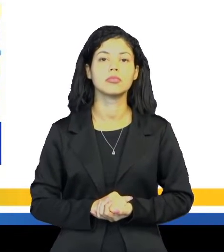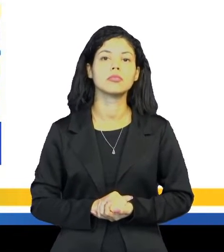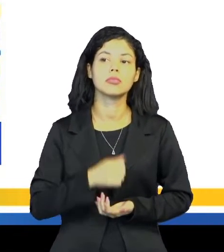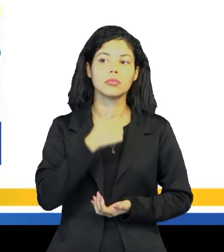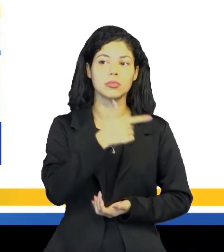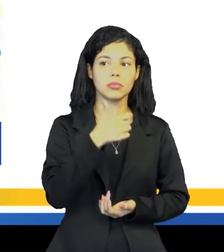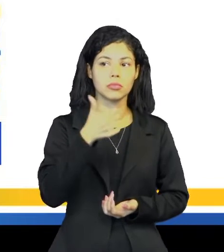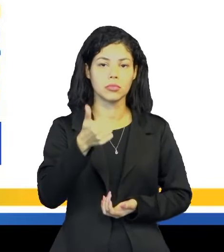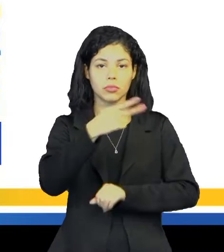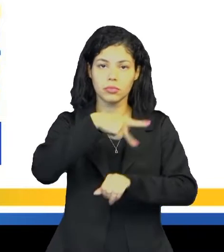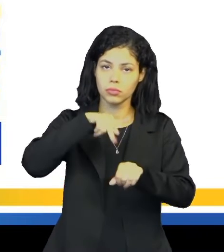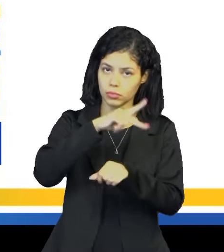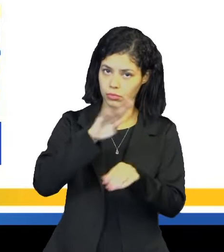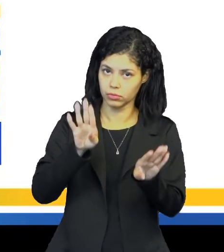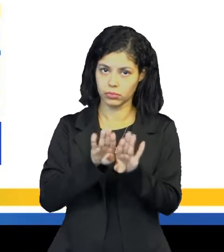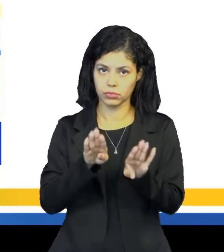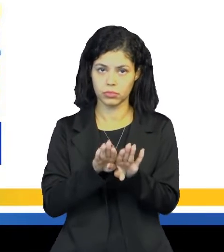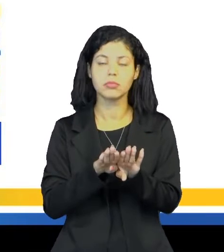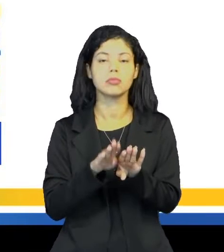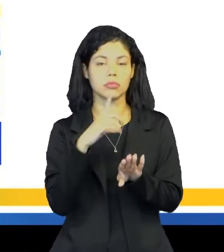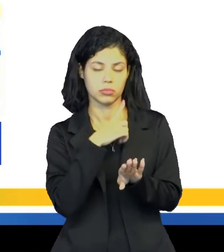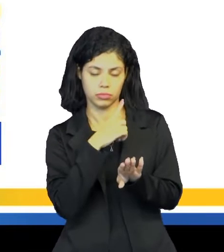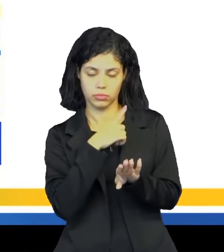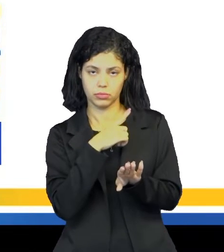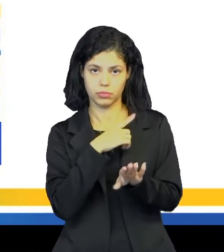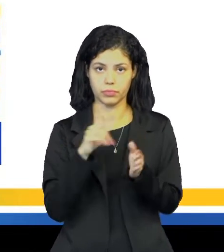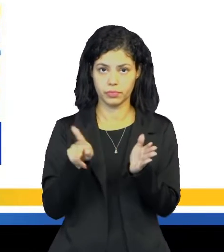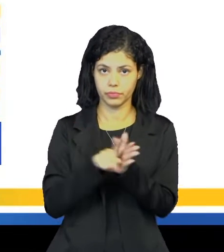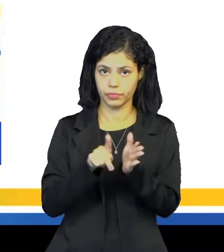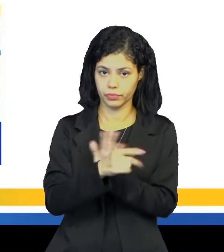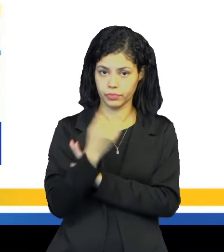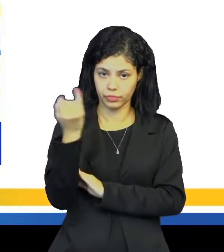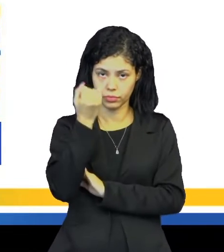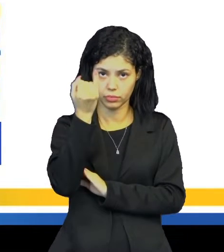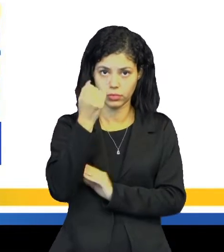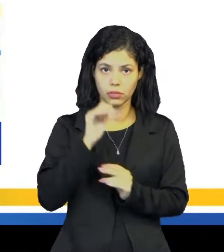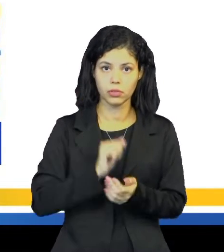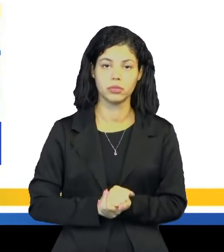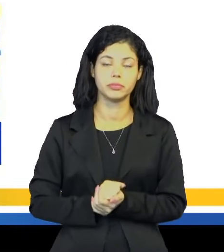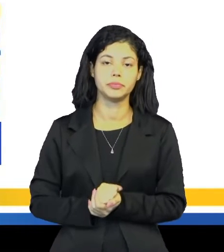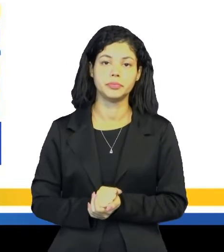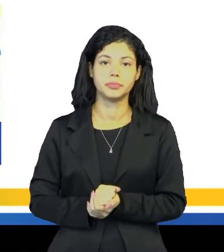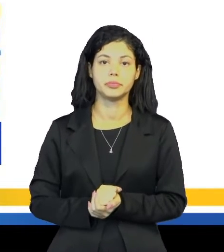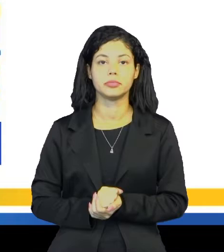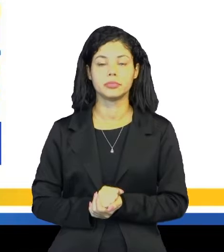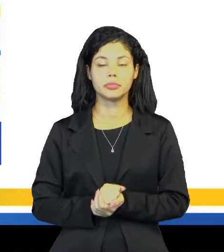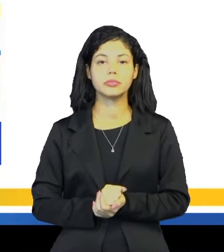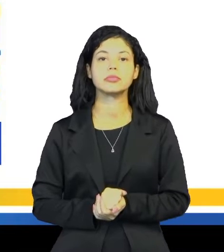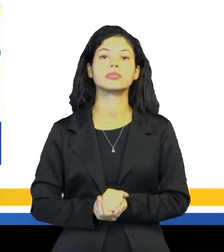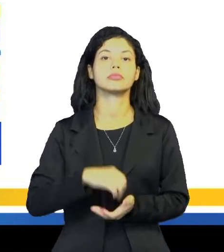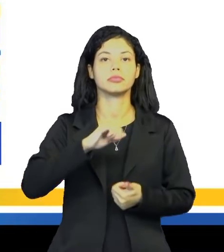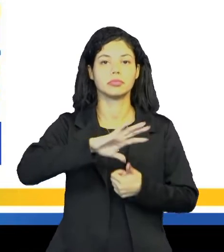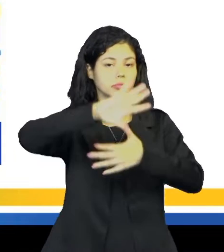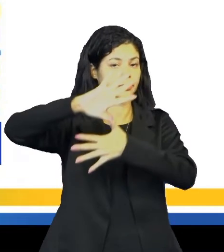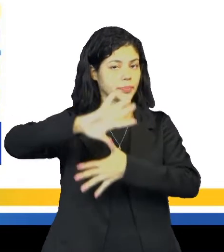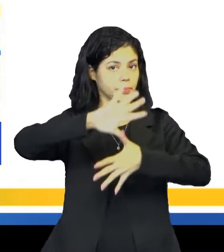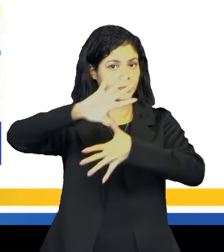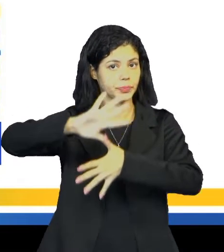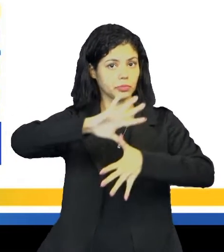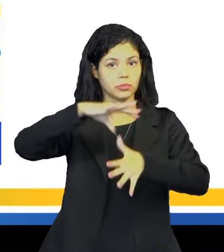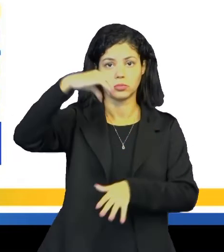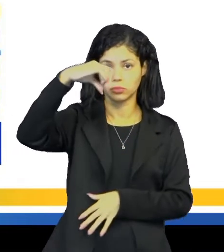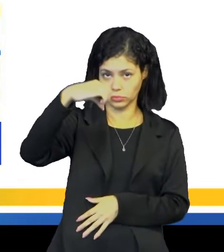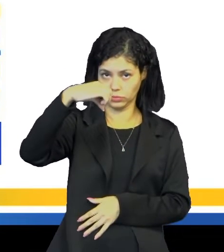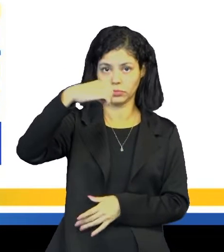são 21 países que têm o espanhol como idioma oficial, concentrados principalmente aqui nas Américas, né?